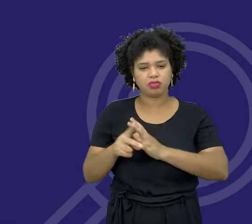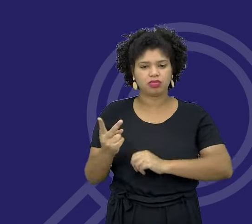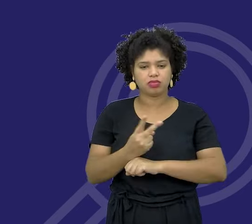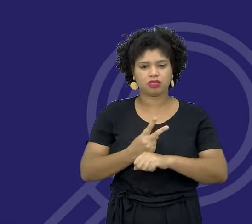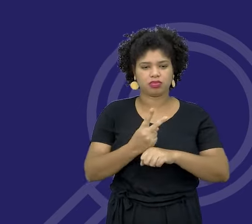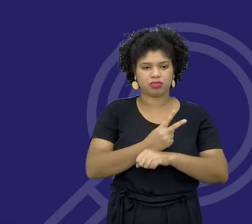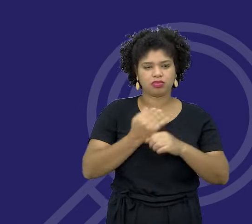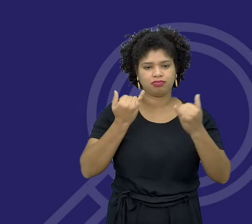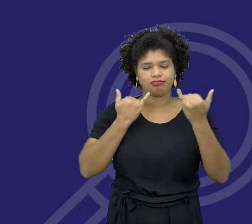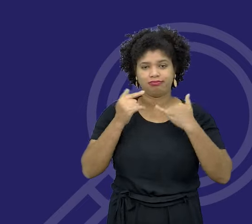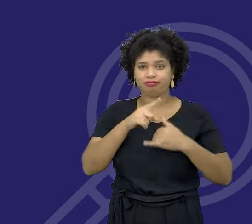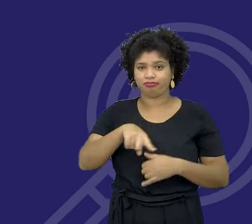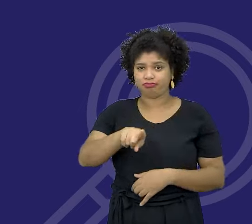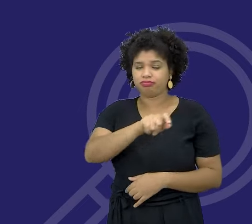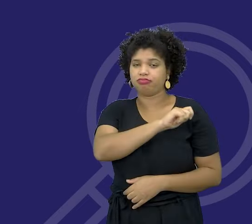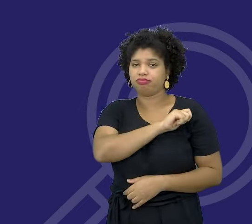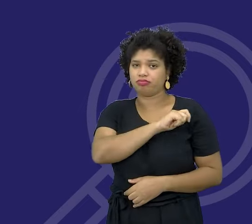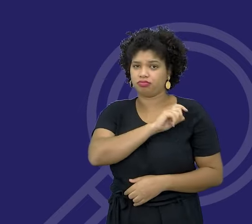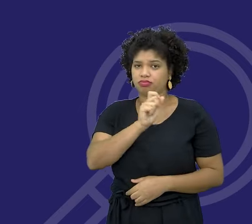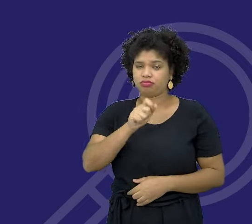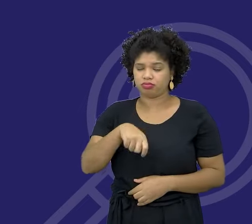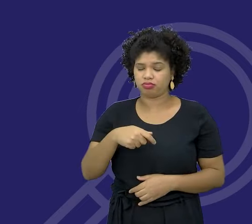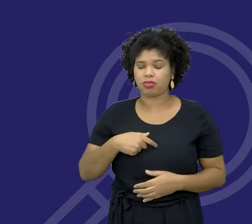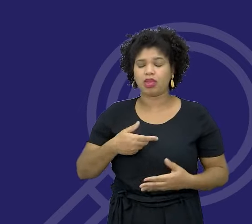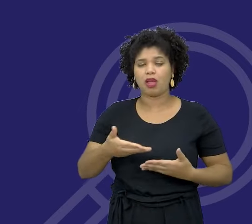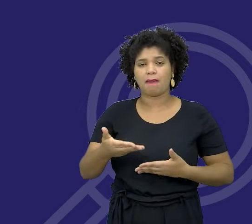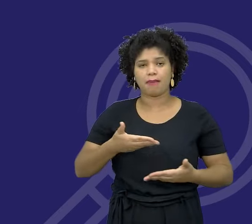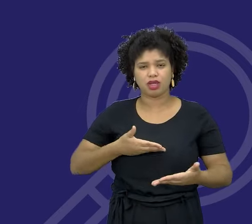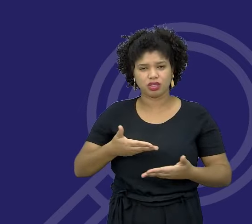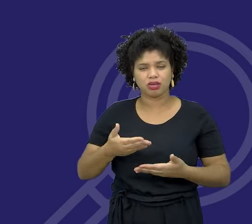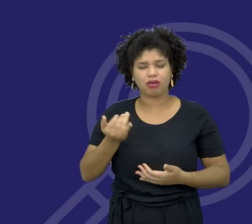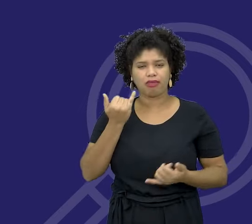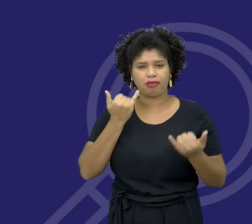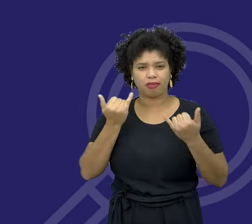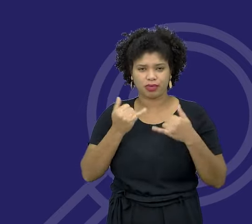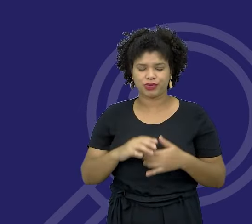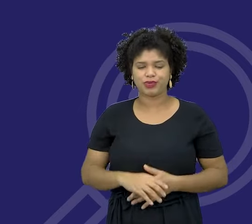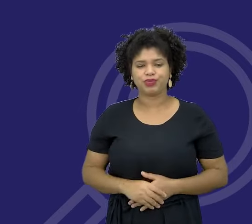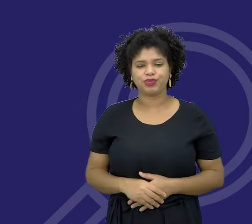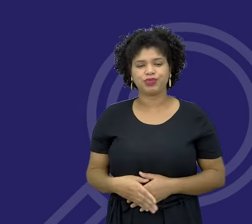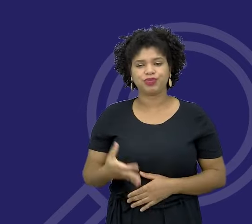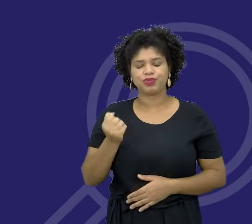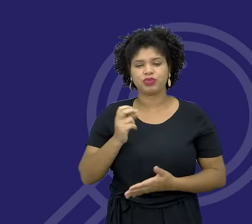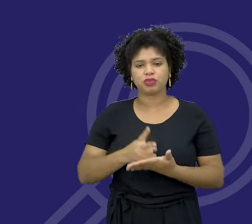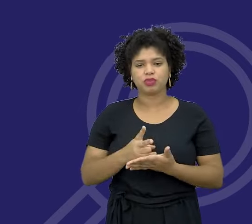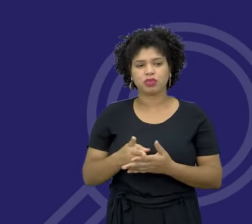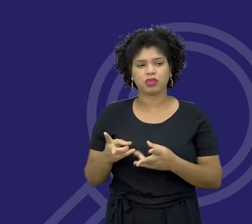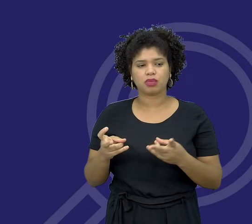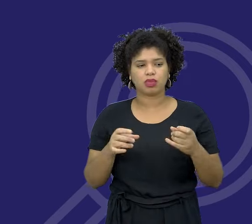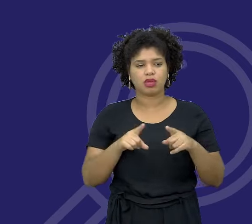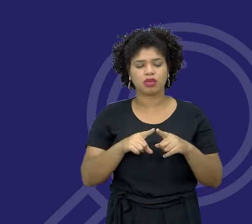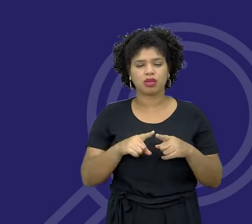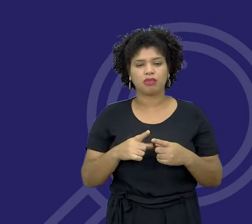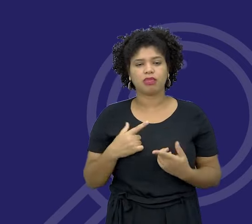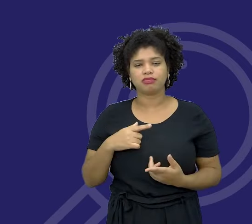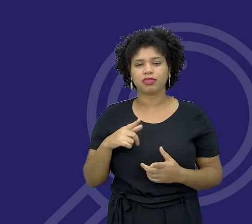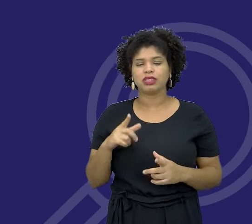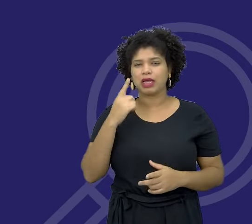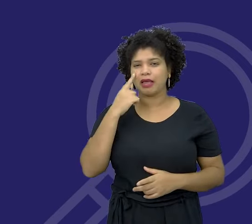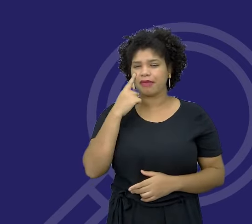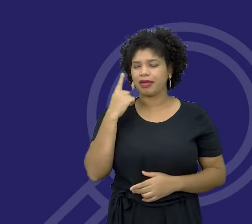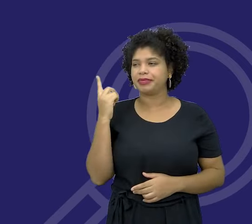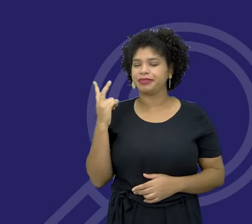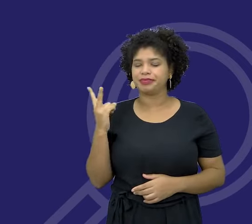que você, professor, faça a mediação desse conhecimento. Bom, continuando, observe as figuras dadas